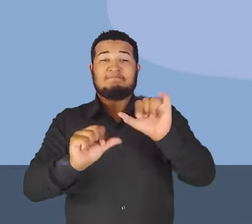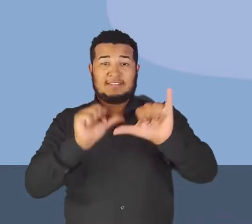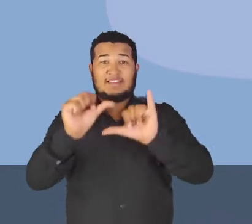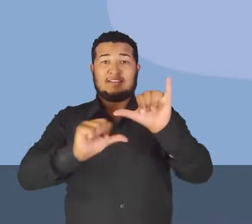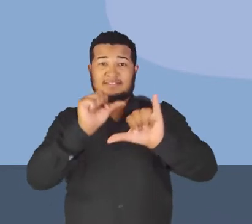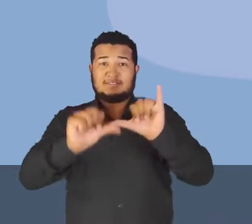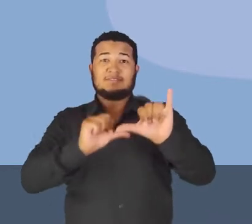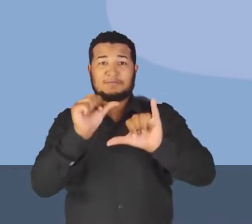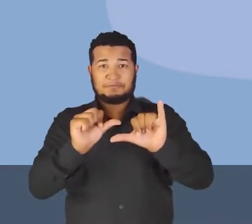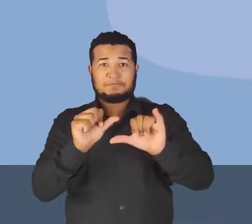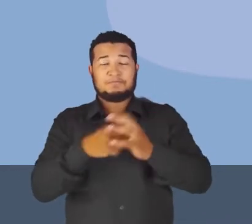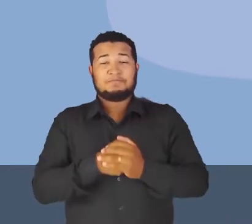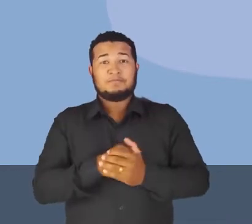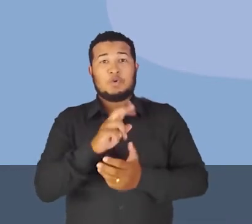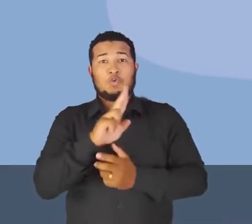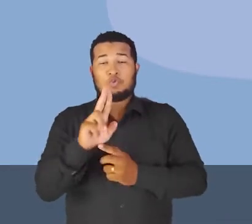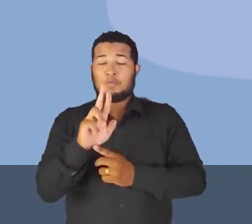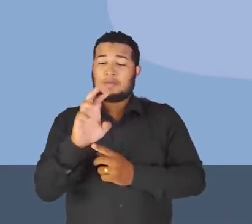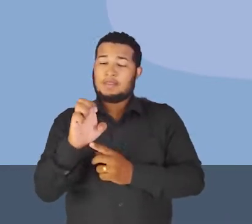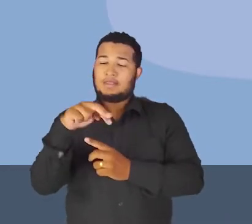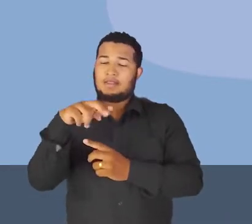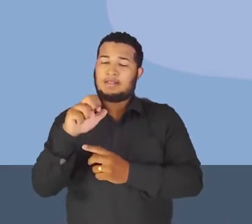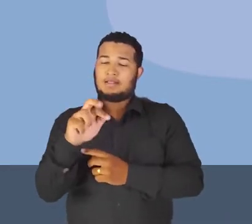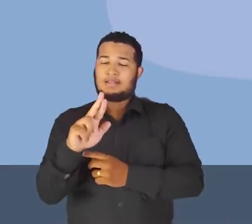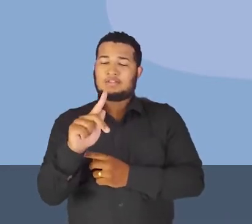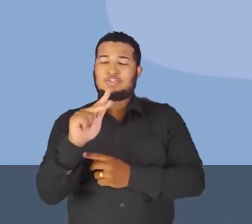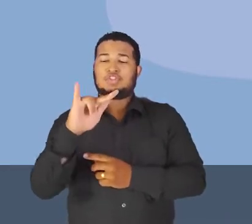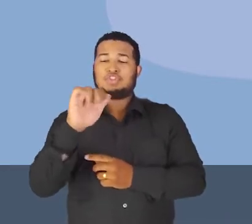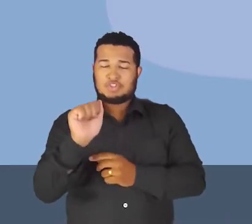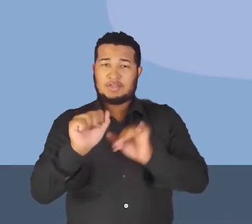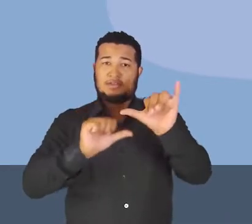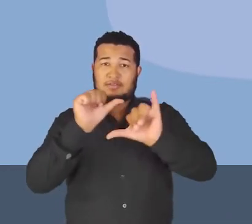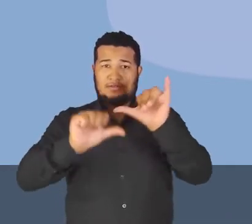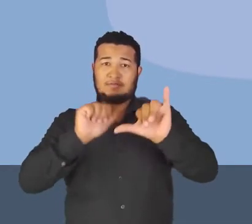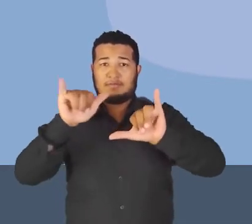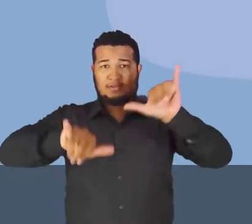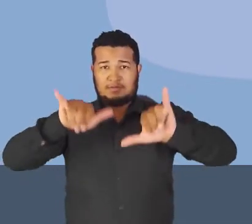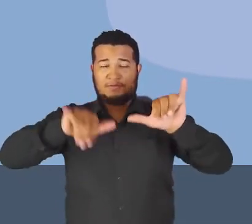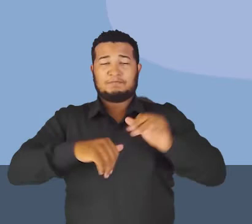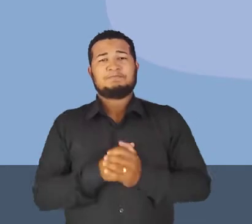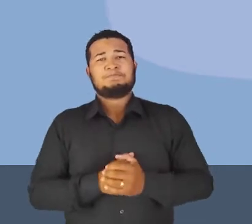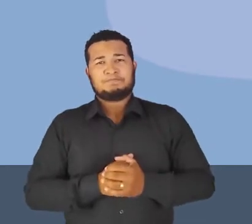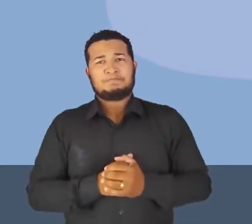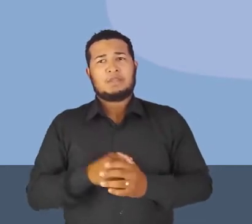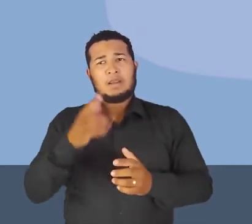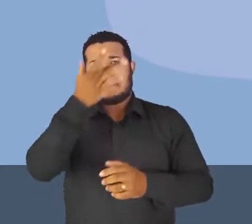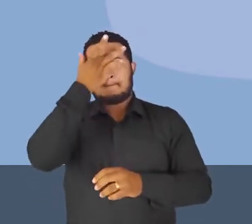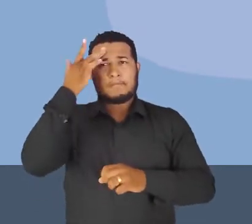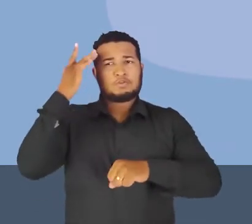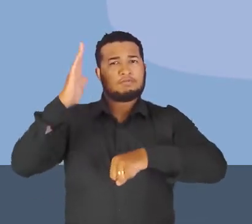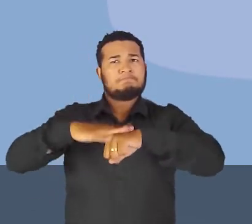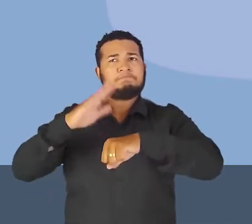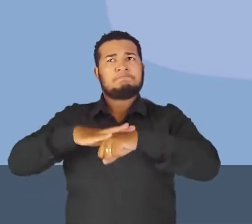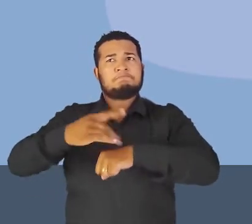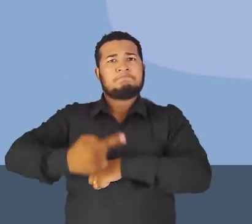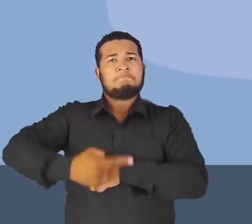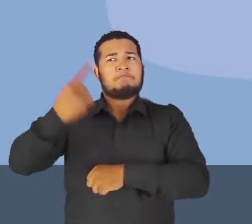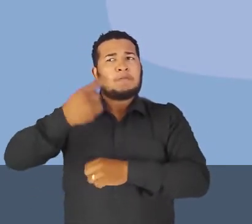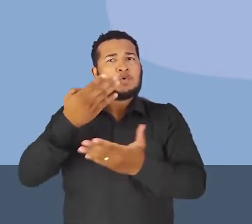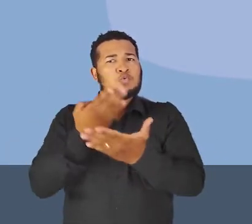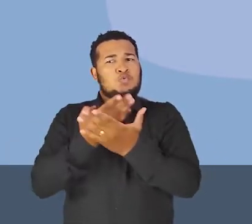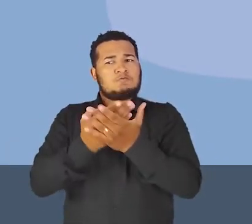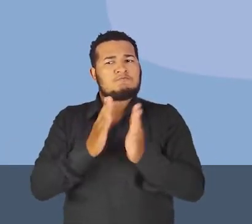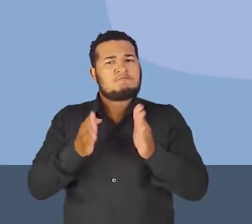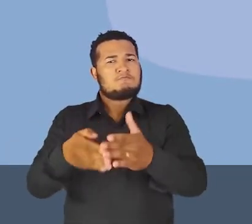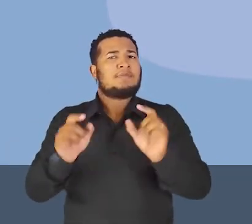química, a partir da energia produzida durante uma reação química. Quem foi a pessoa que primeiro começou a estudar